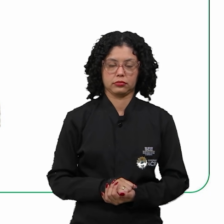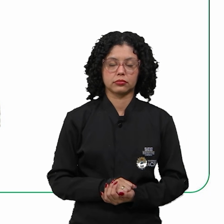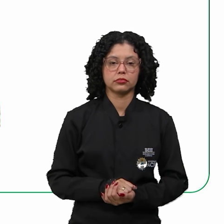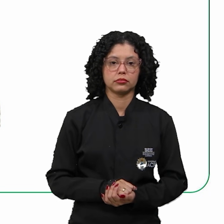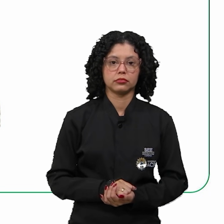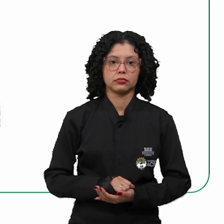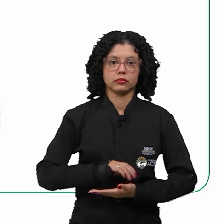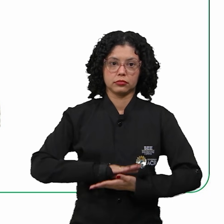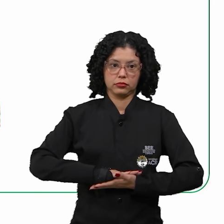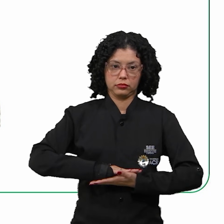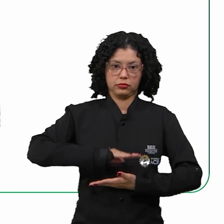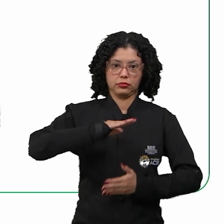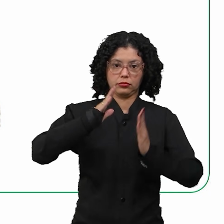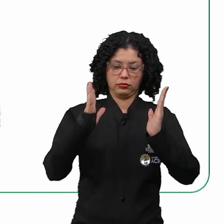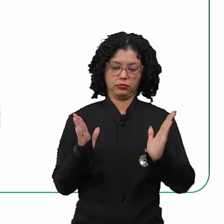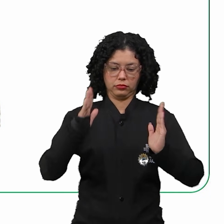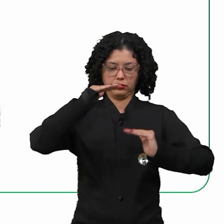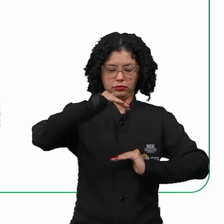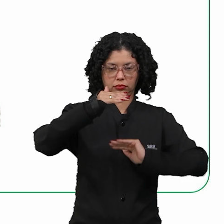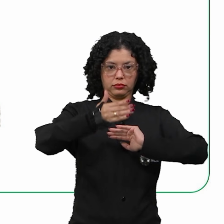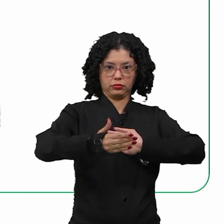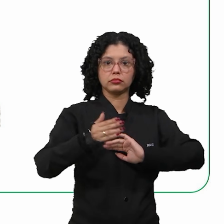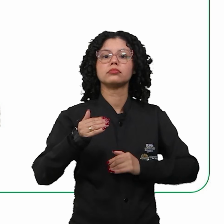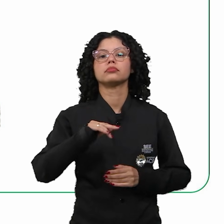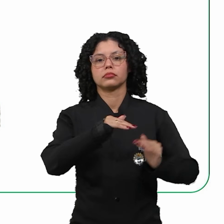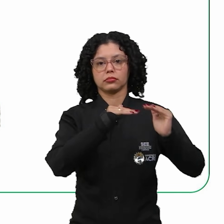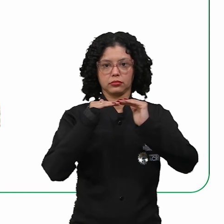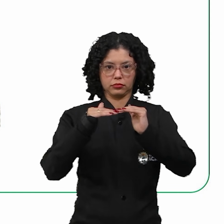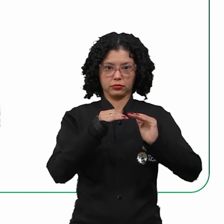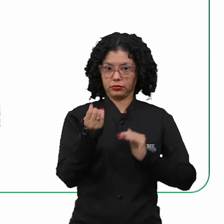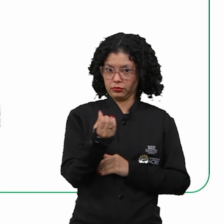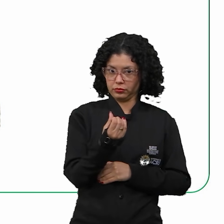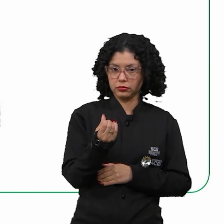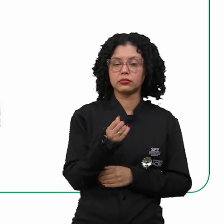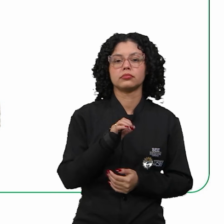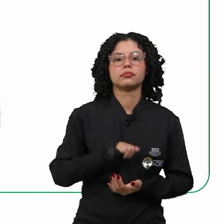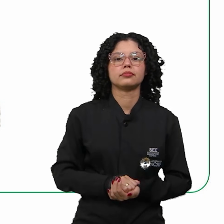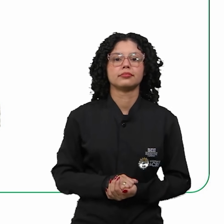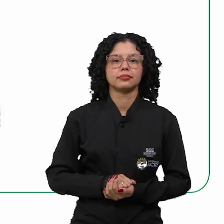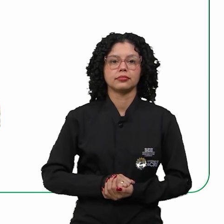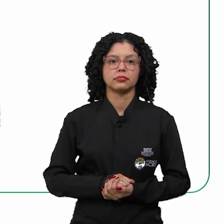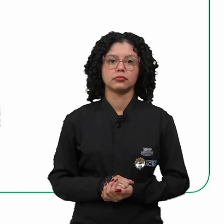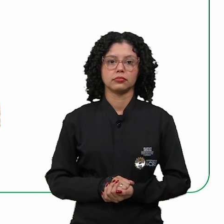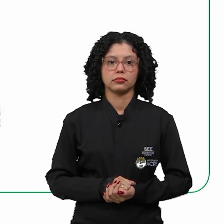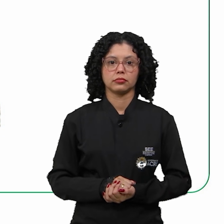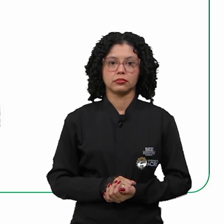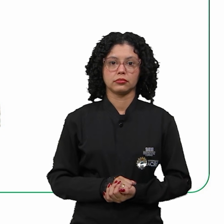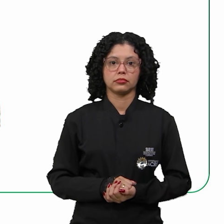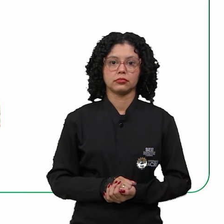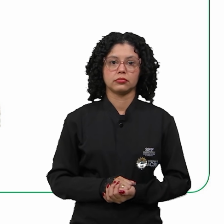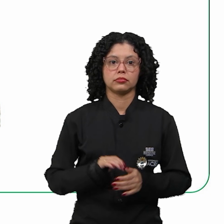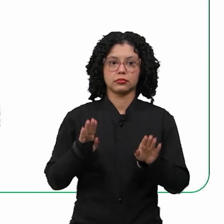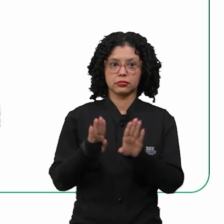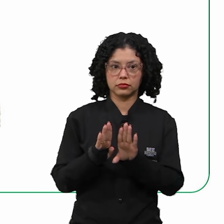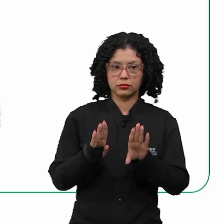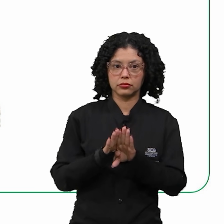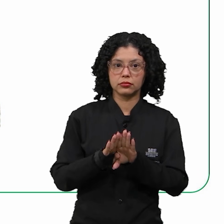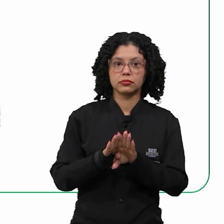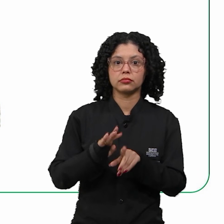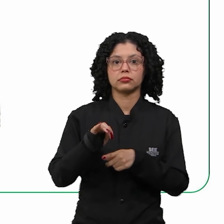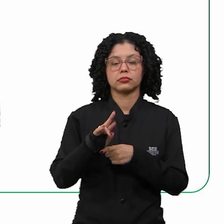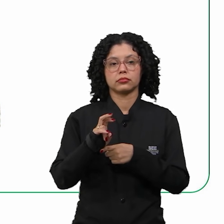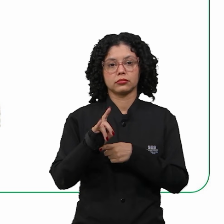triângulos. O cubo, todos os 4 lados com 6 lados com medidas iguais, arestas com medidas